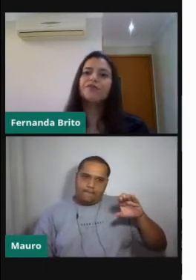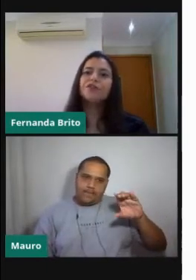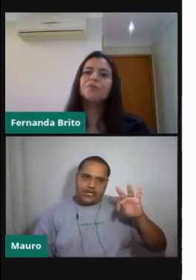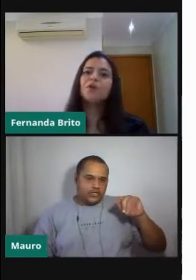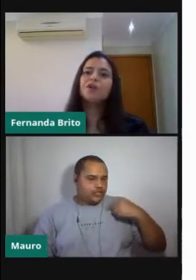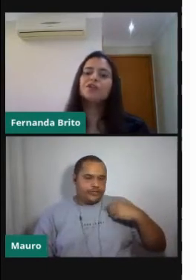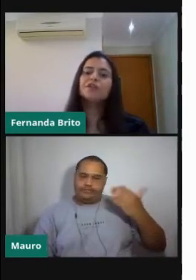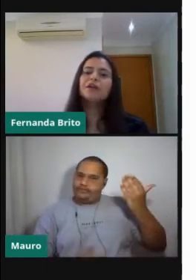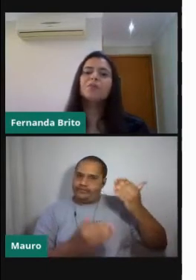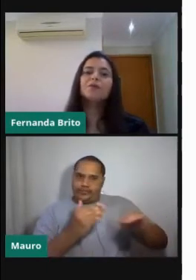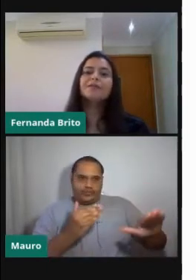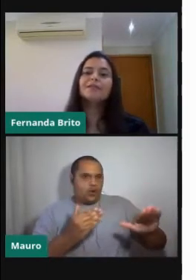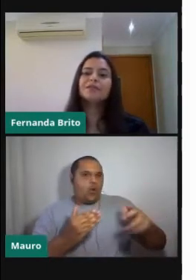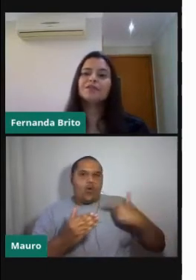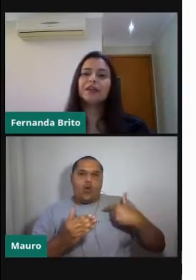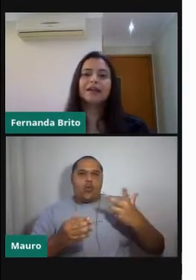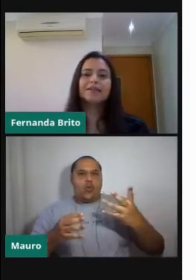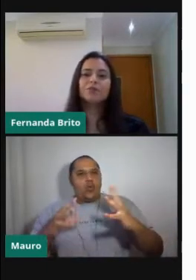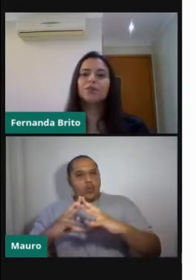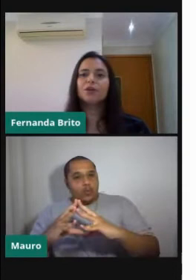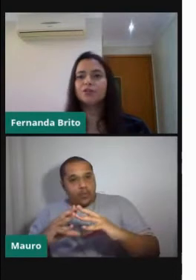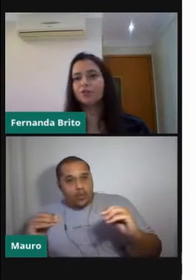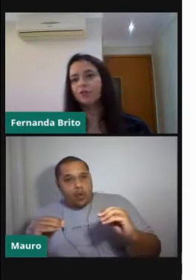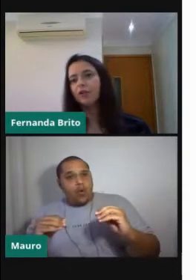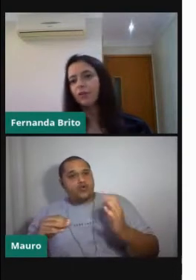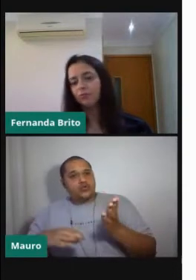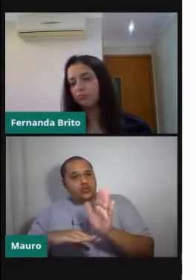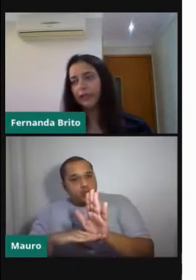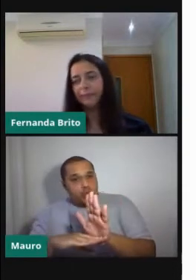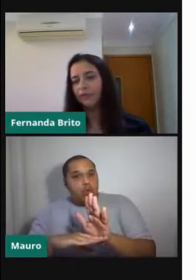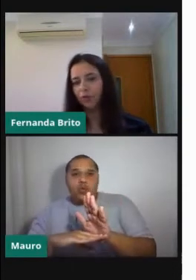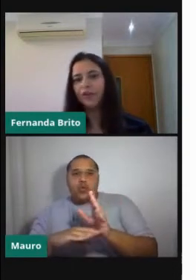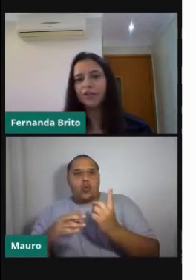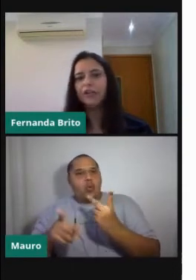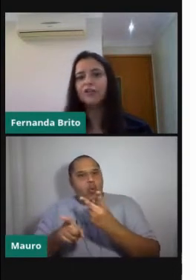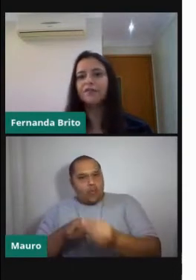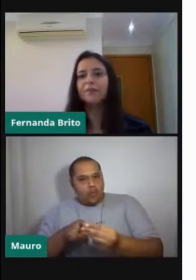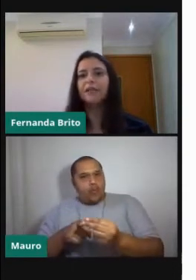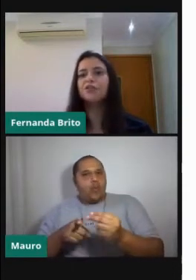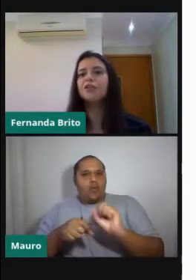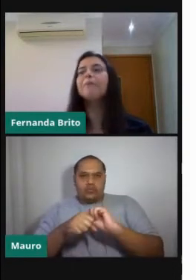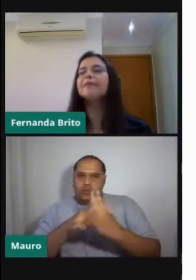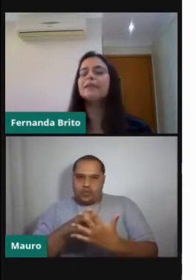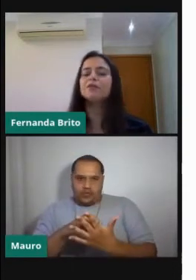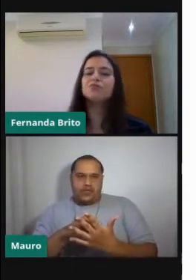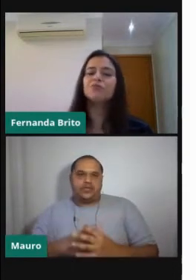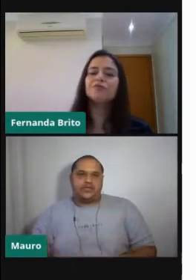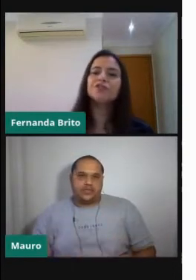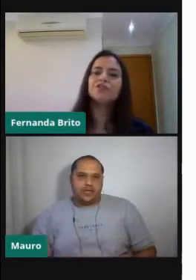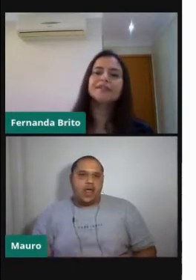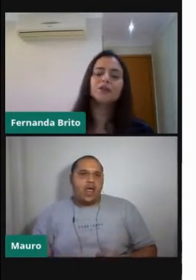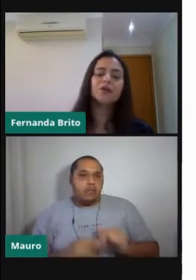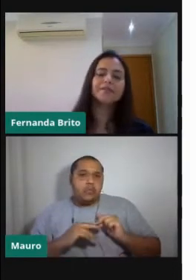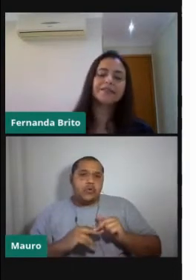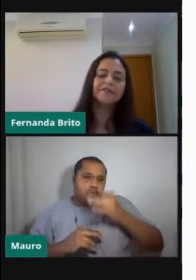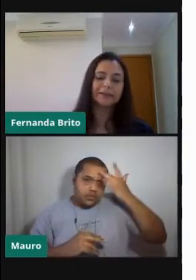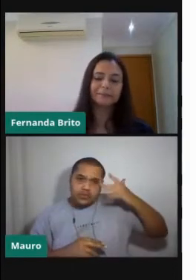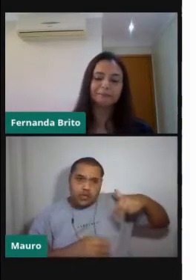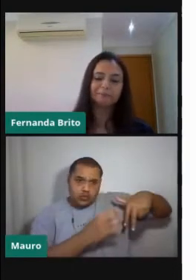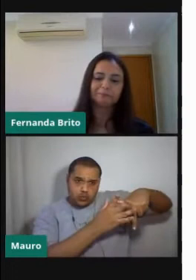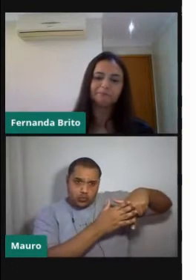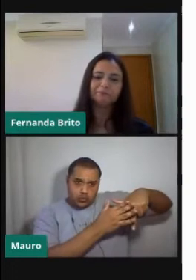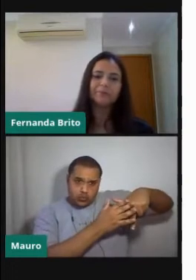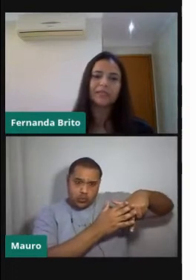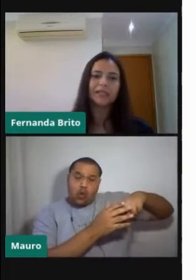de 2020, mostra, então, uma ausência de eficácia com doses padrões, né, de ivermectina em pacientes com Covid-19